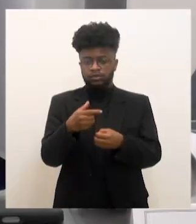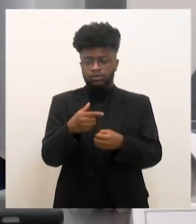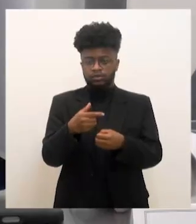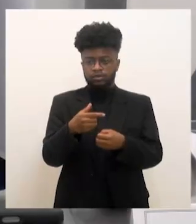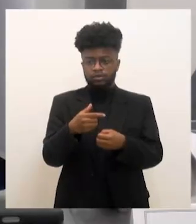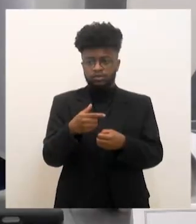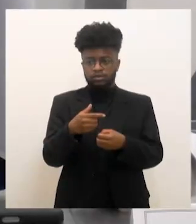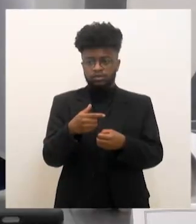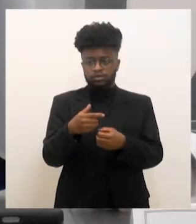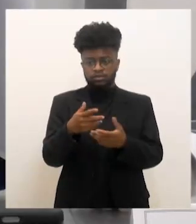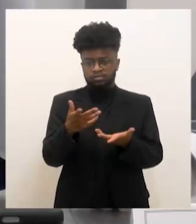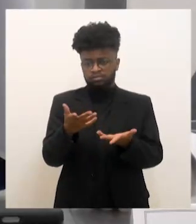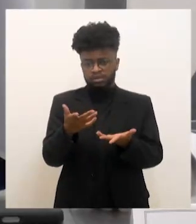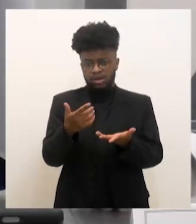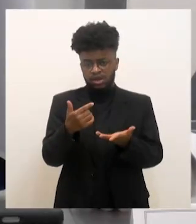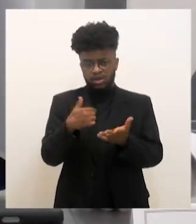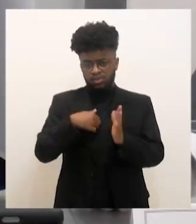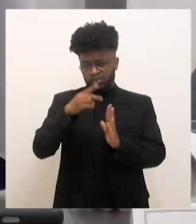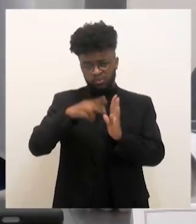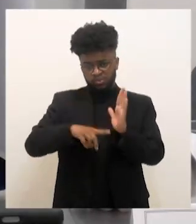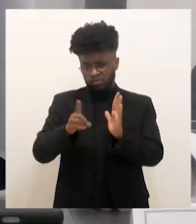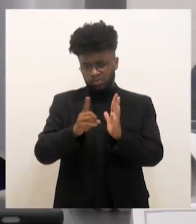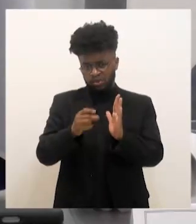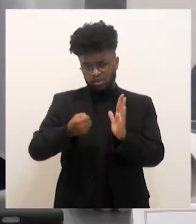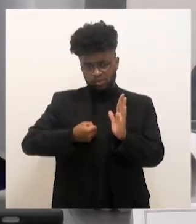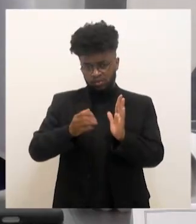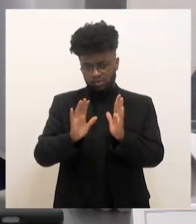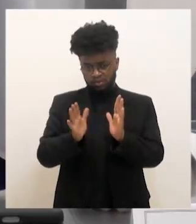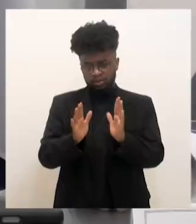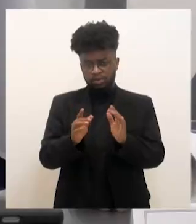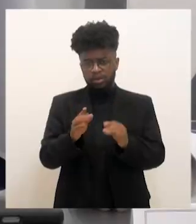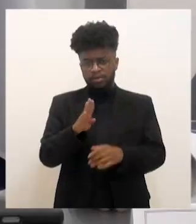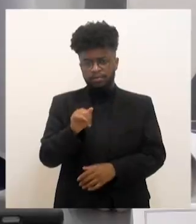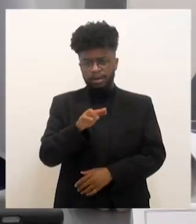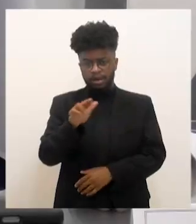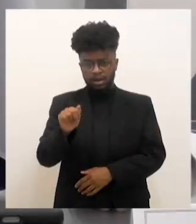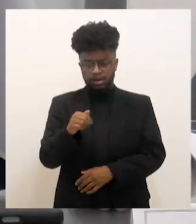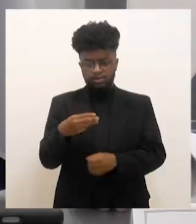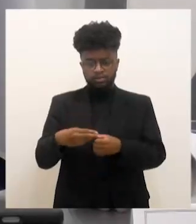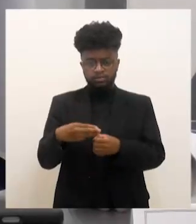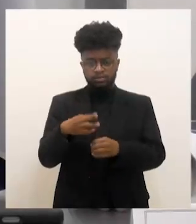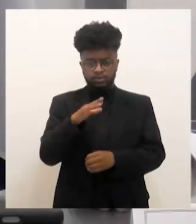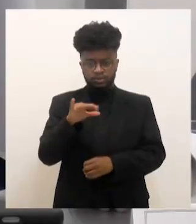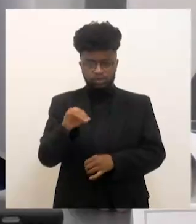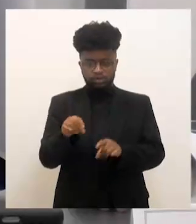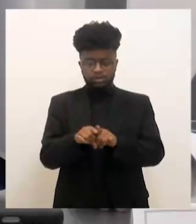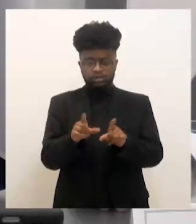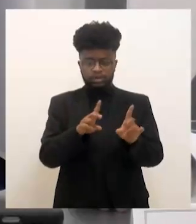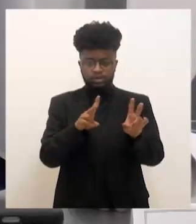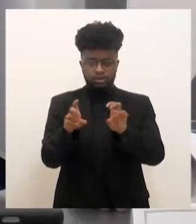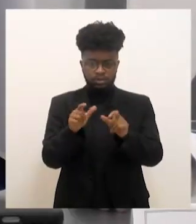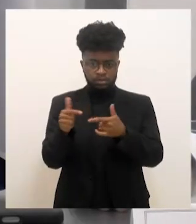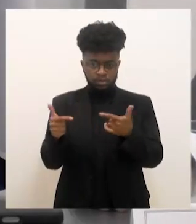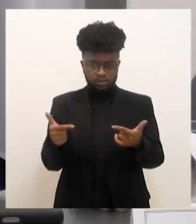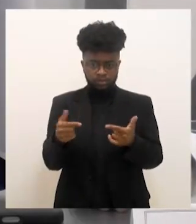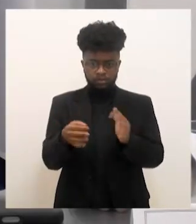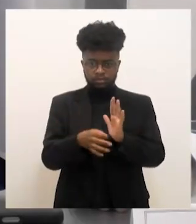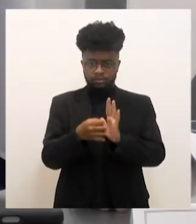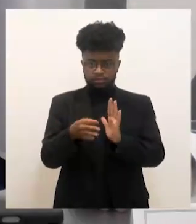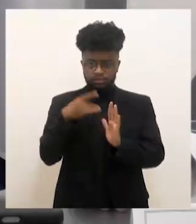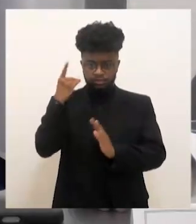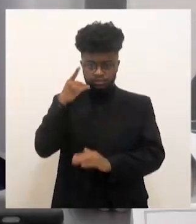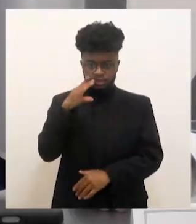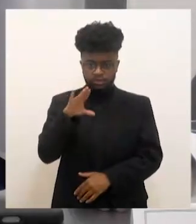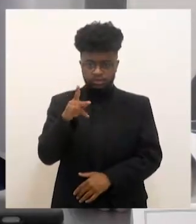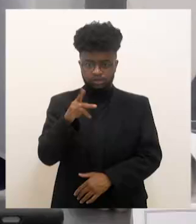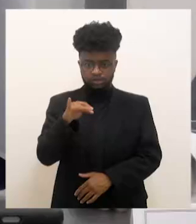22.000... Eu vou imiscuir de ler as coordenadas. Barra da Tijuca, município do Rio de Janeiro, e da outras providências. O parecer é do deputado